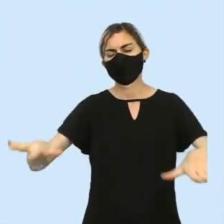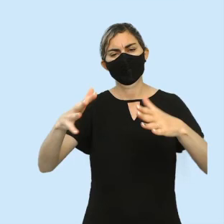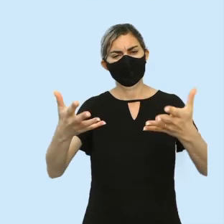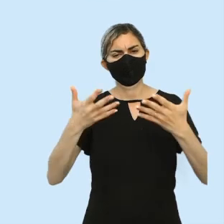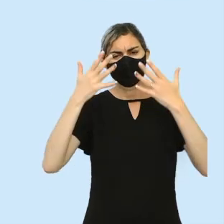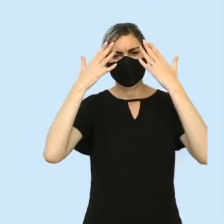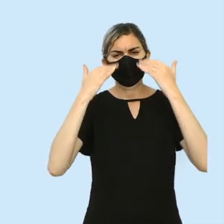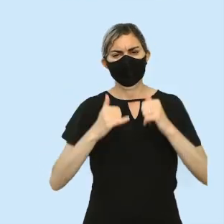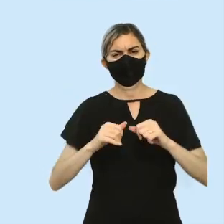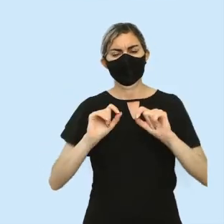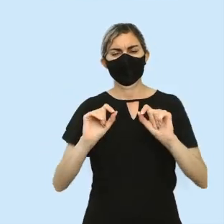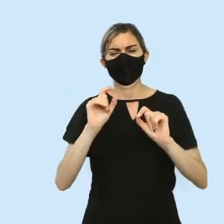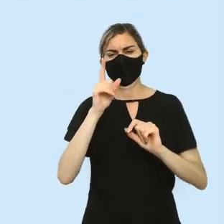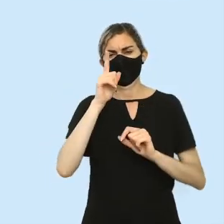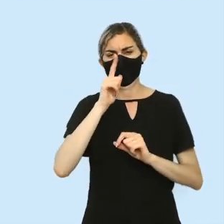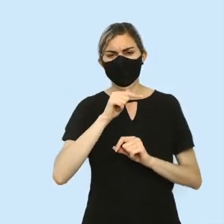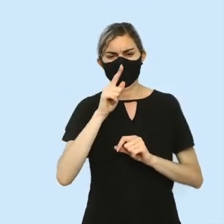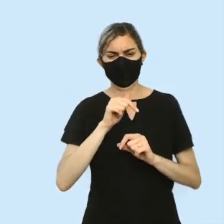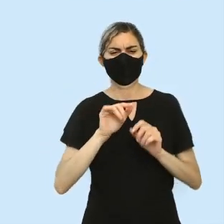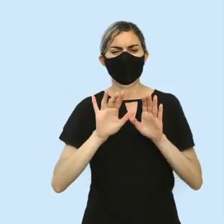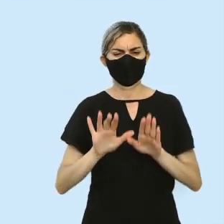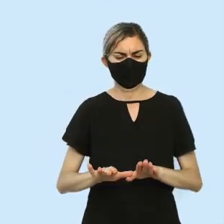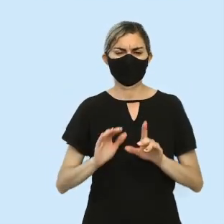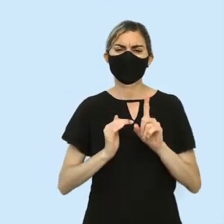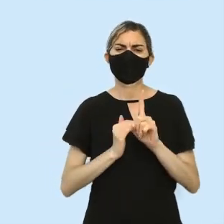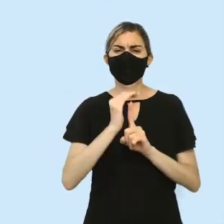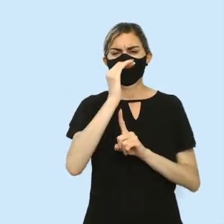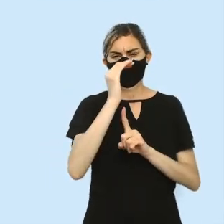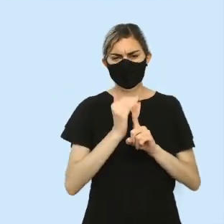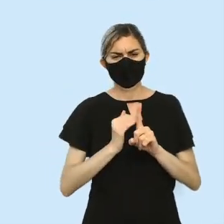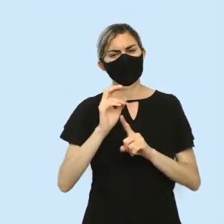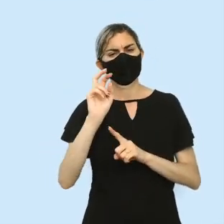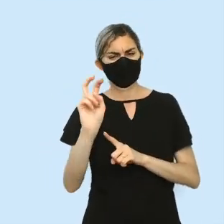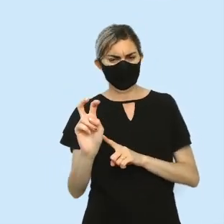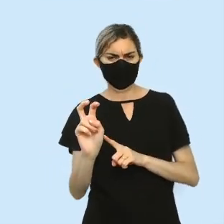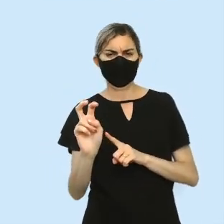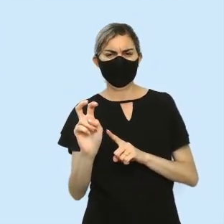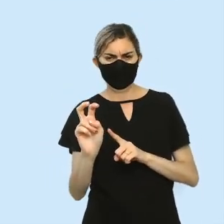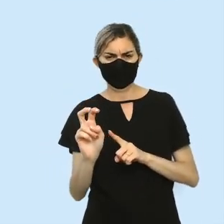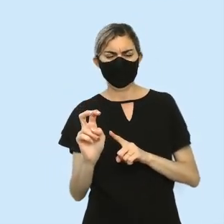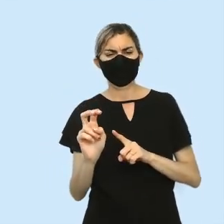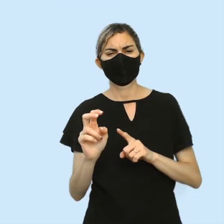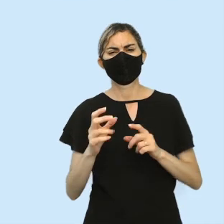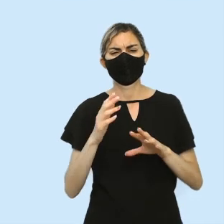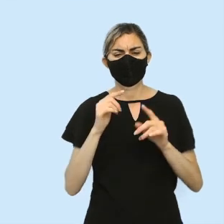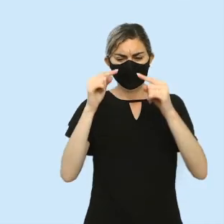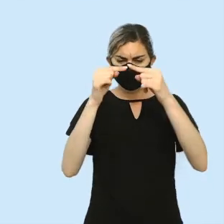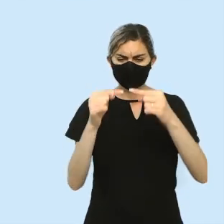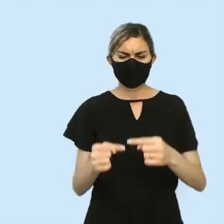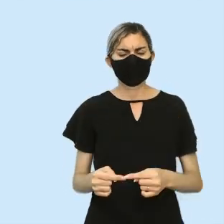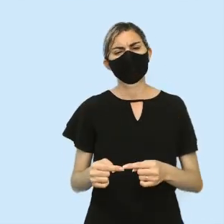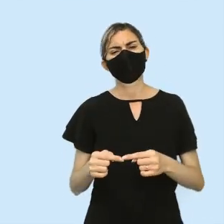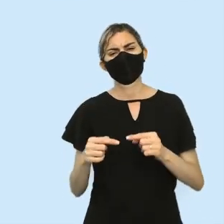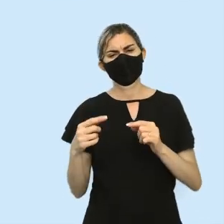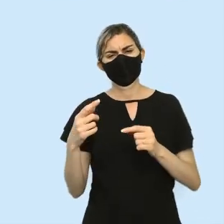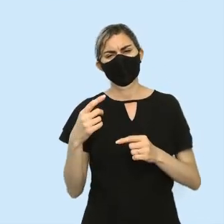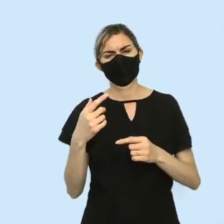saber. Só que a água está numa temperatura de 5. Tu tem que aplicar a